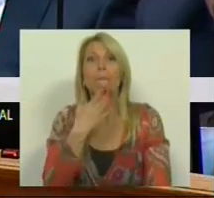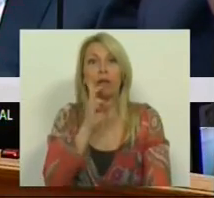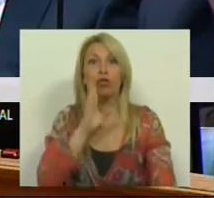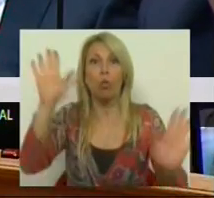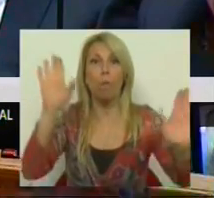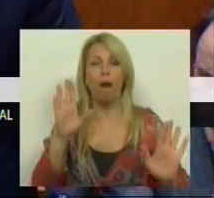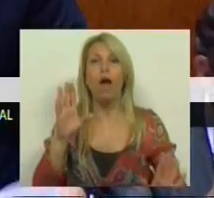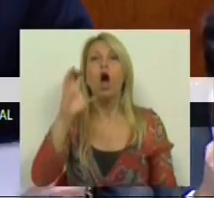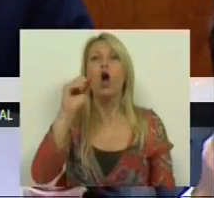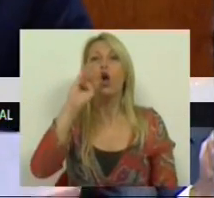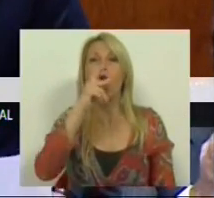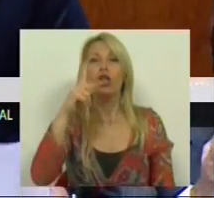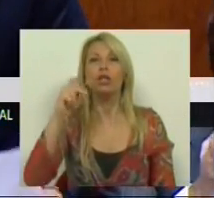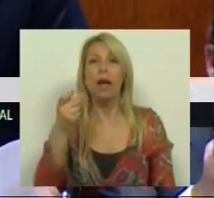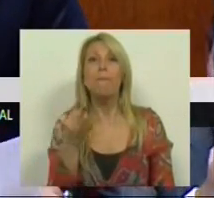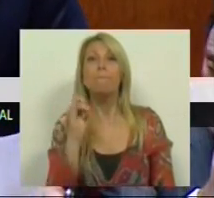Costa Pina, peço desculpa.